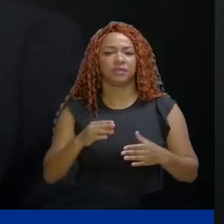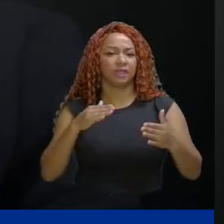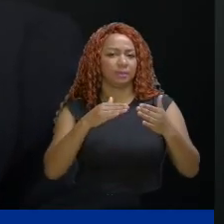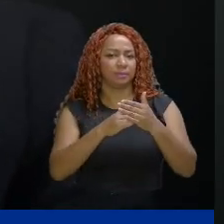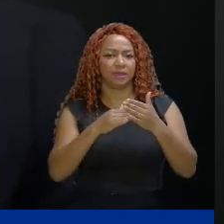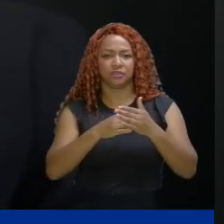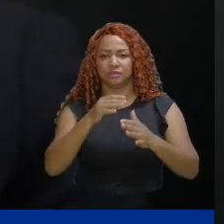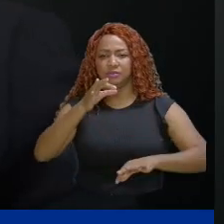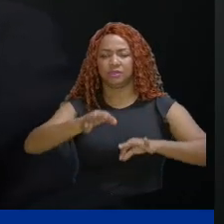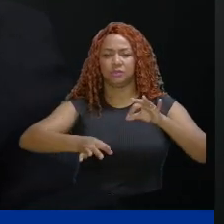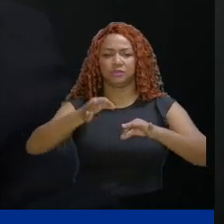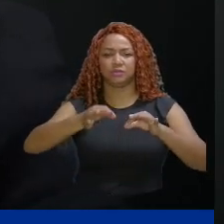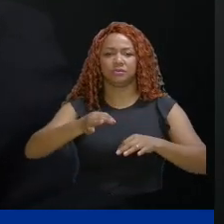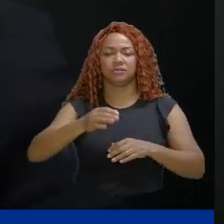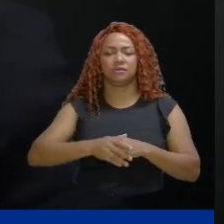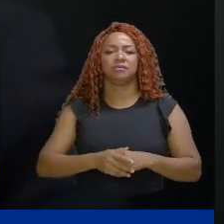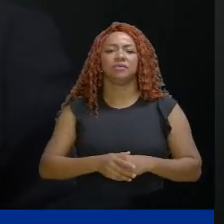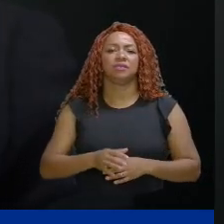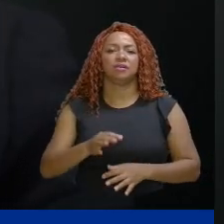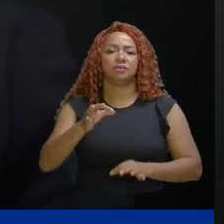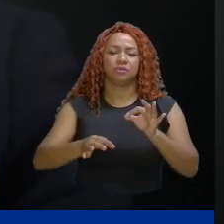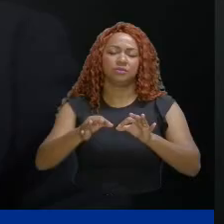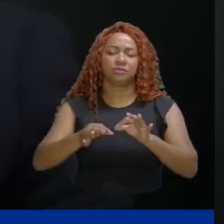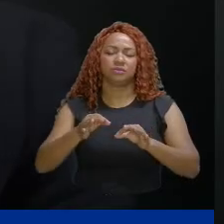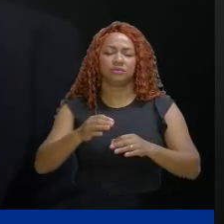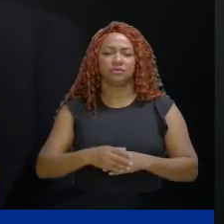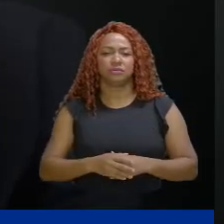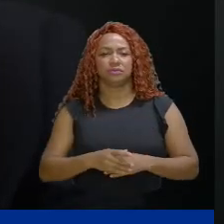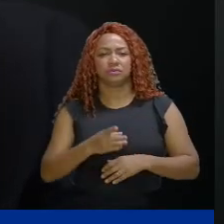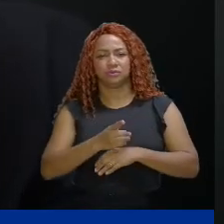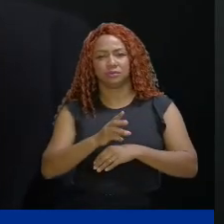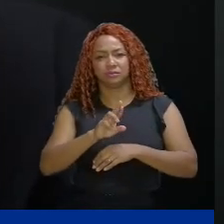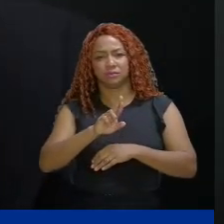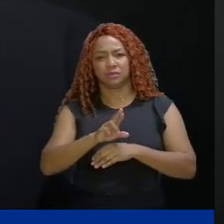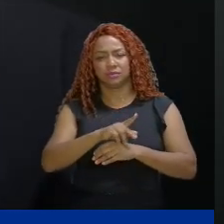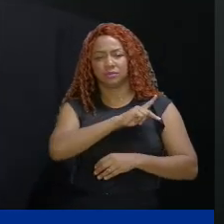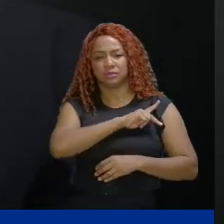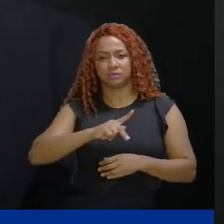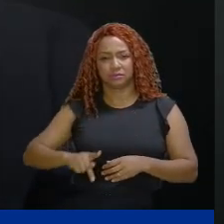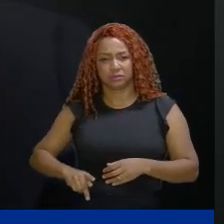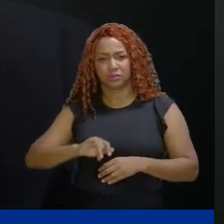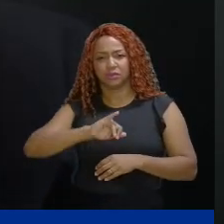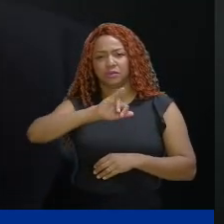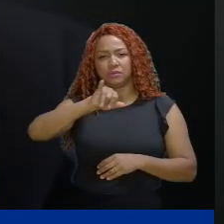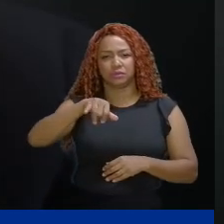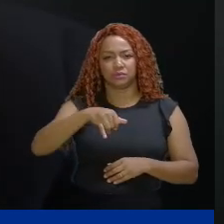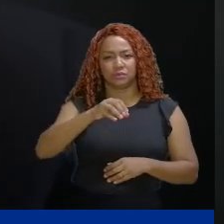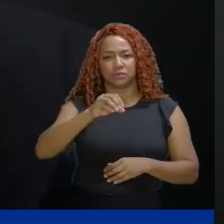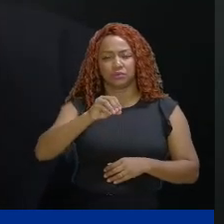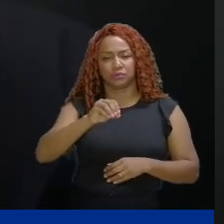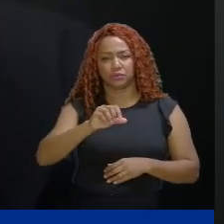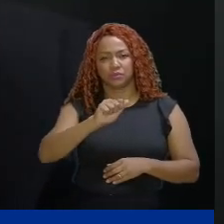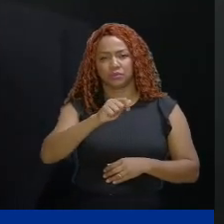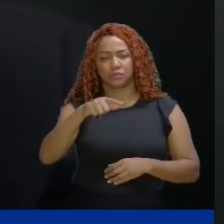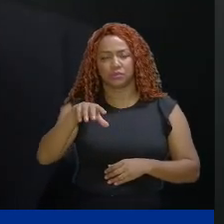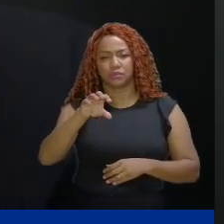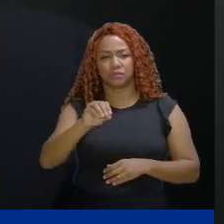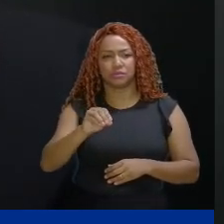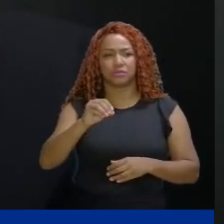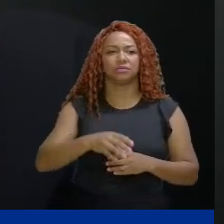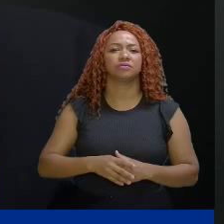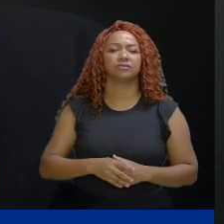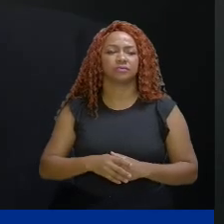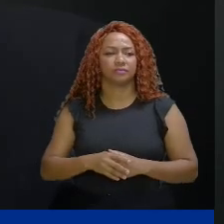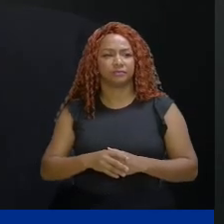julgamento o juiz, o doutor presidente João Lage, que foi quem proferiu a